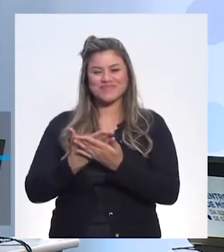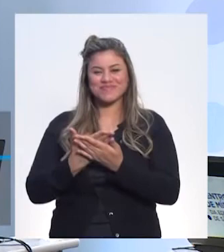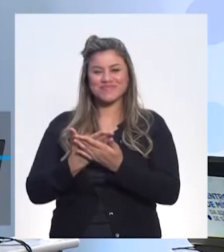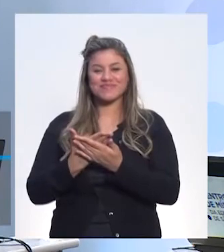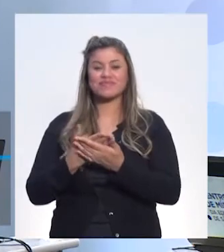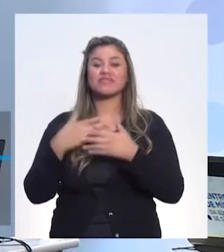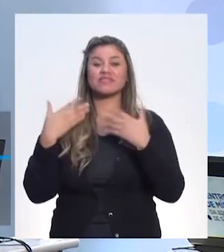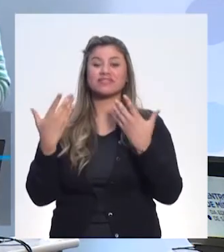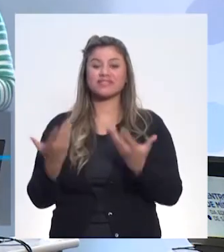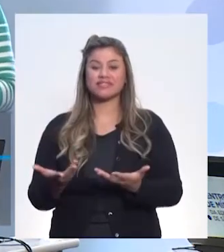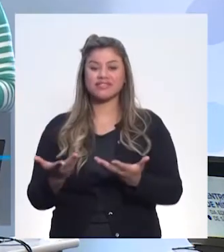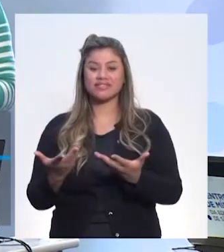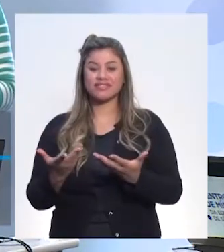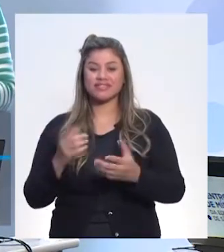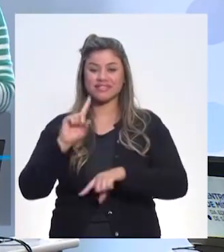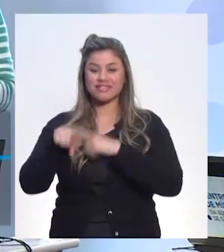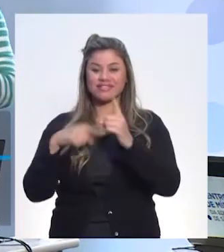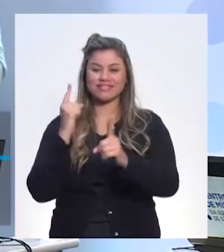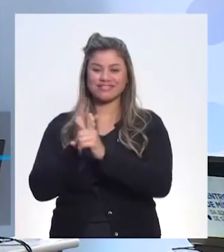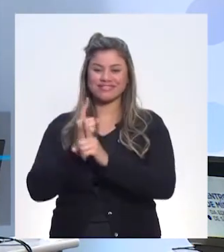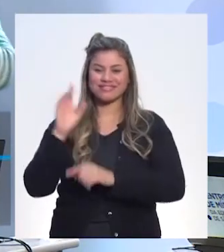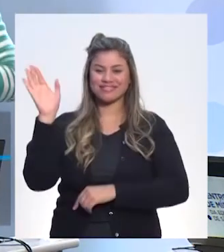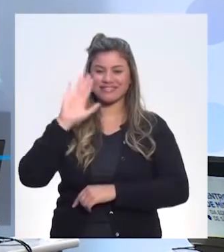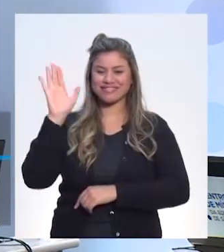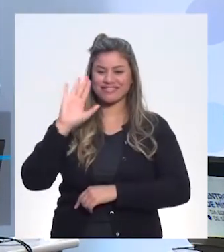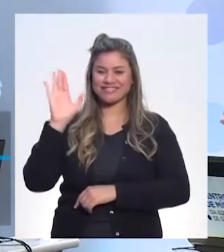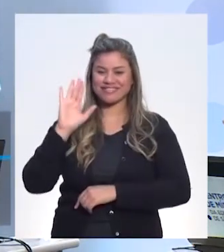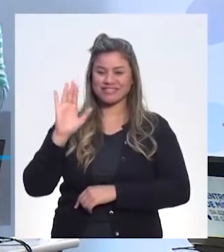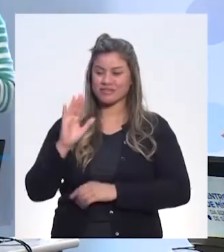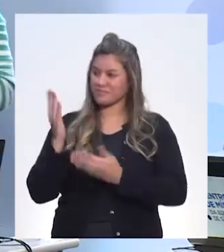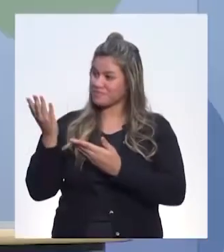e até a próxima. Professora